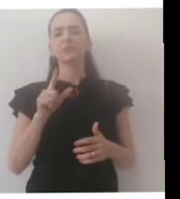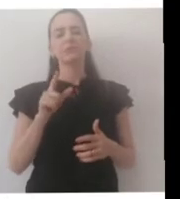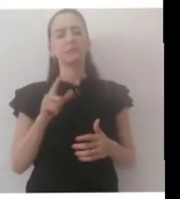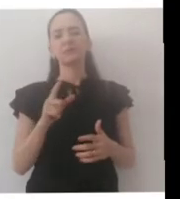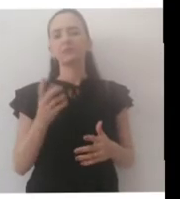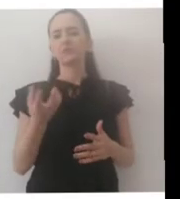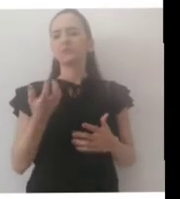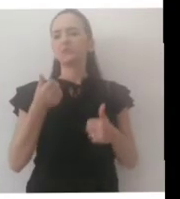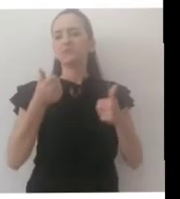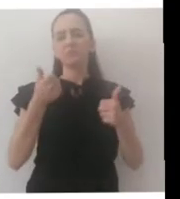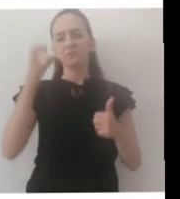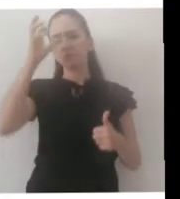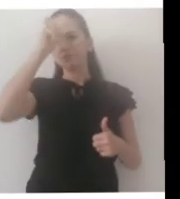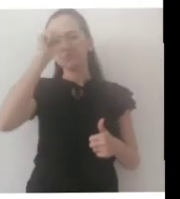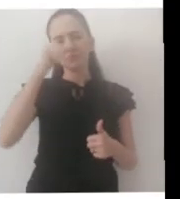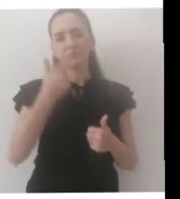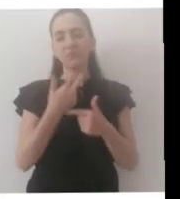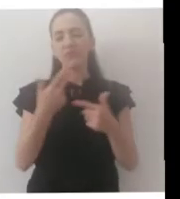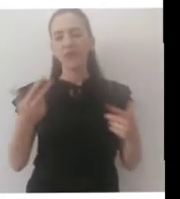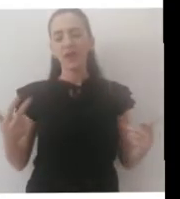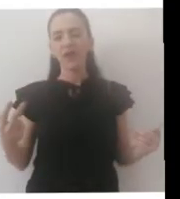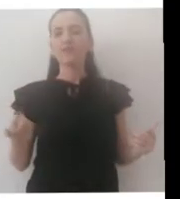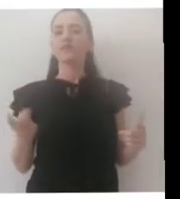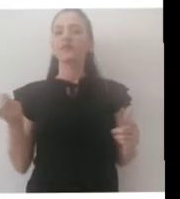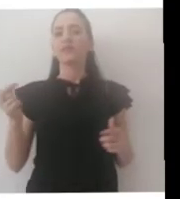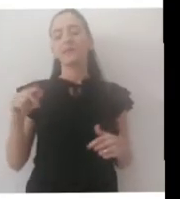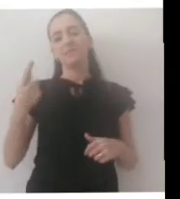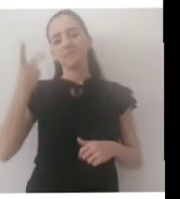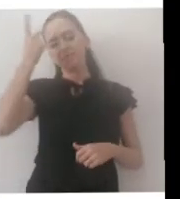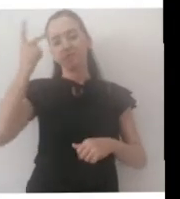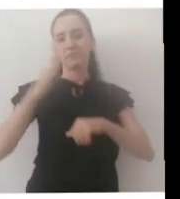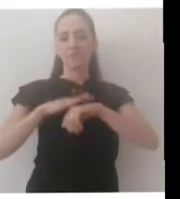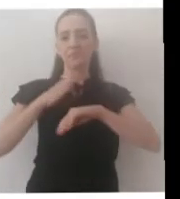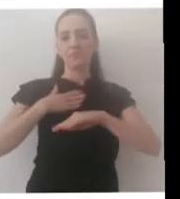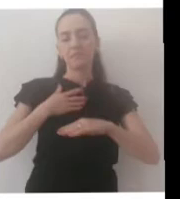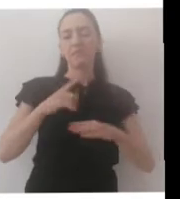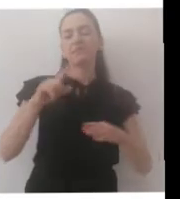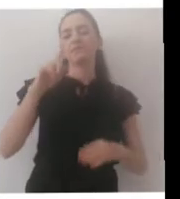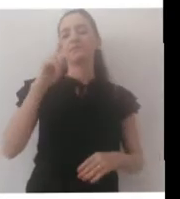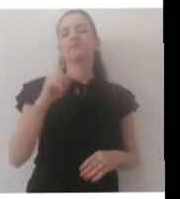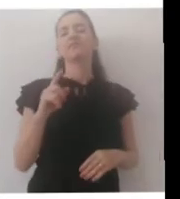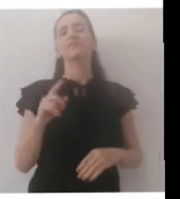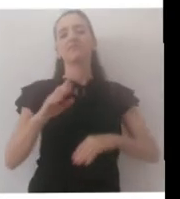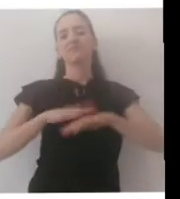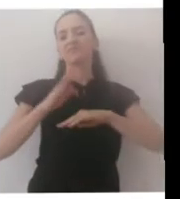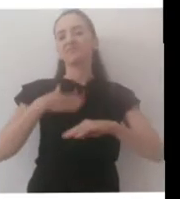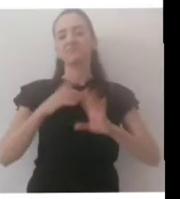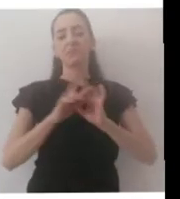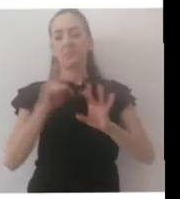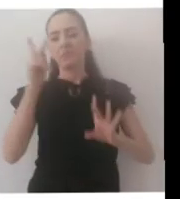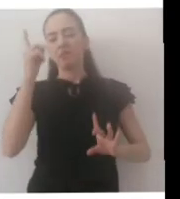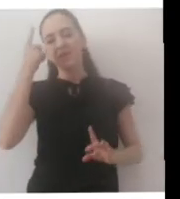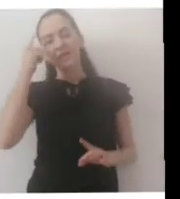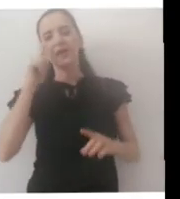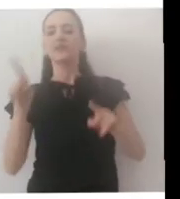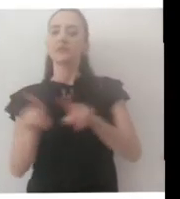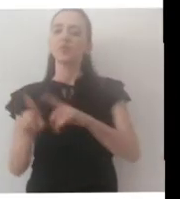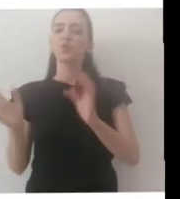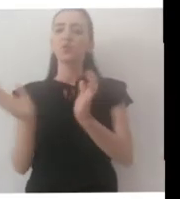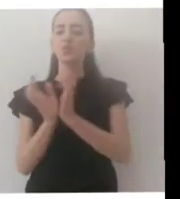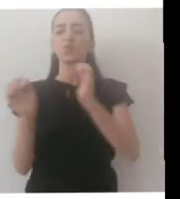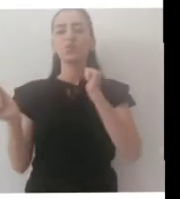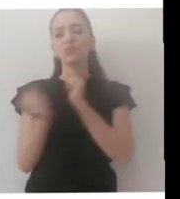indiretamente facilitar o desenvolvimento do raciocínio lógico ou pode retardar. Isso se dá nas diferenças intelectuais e